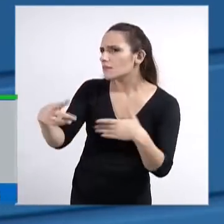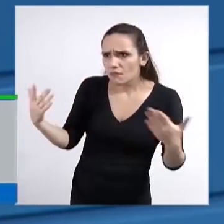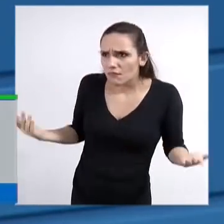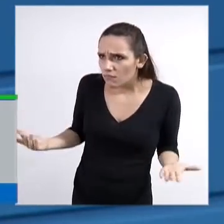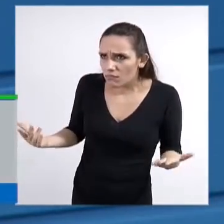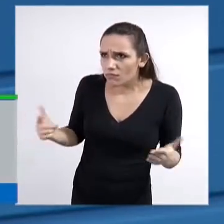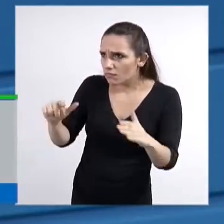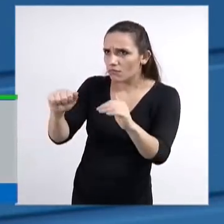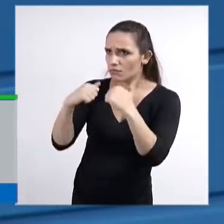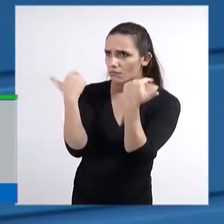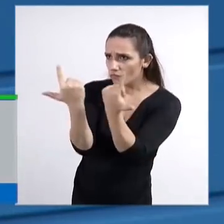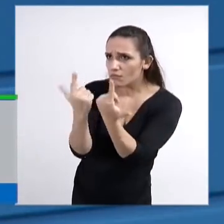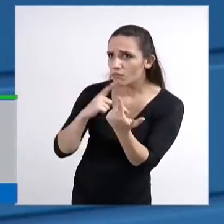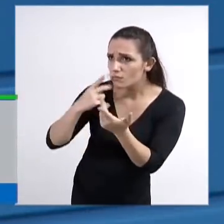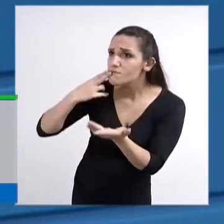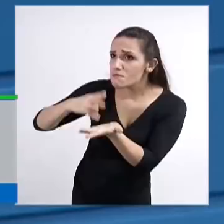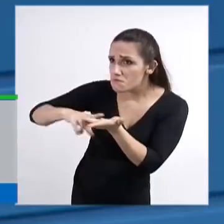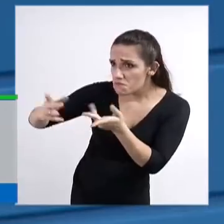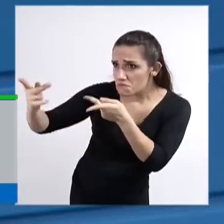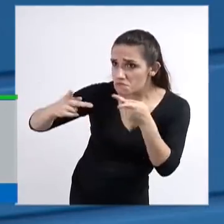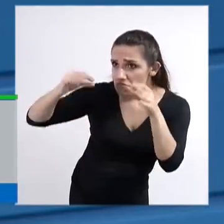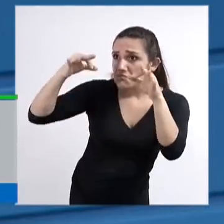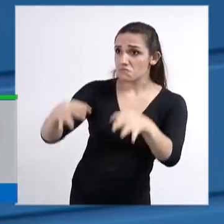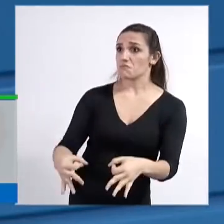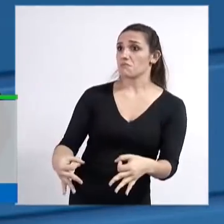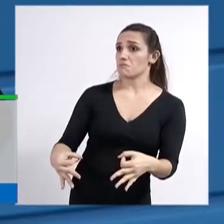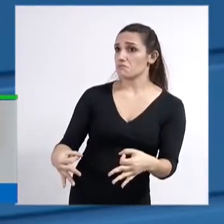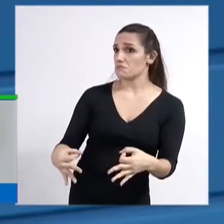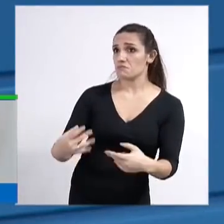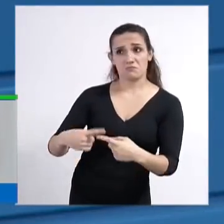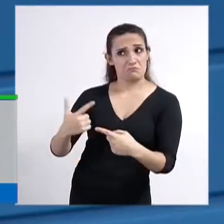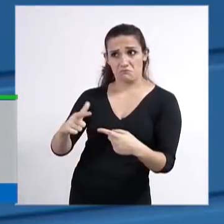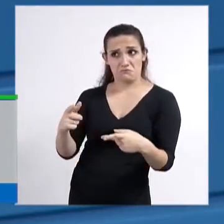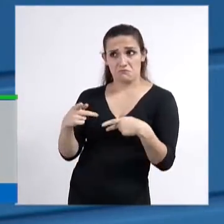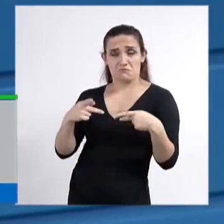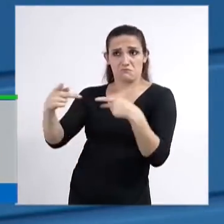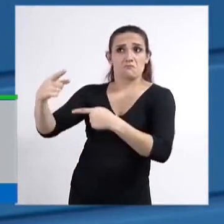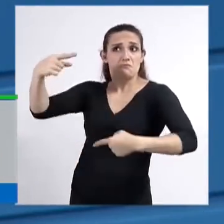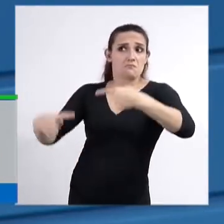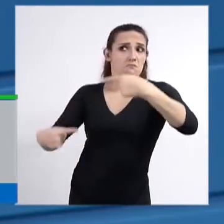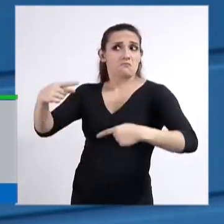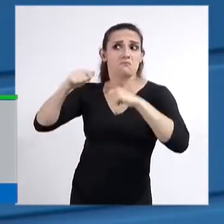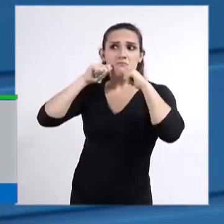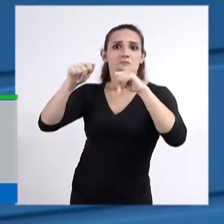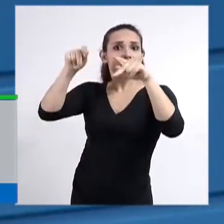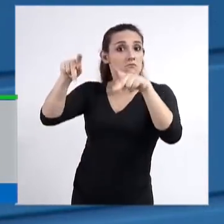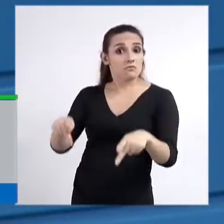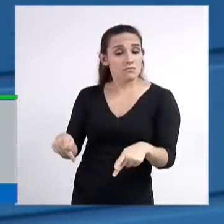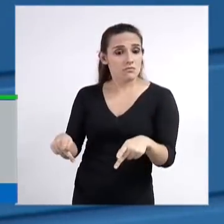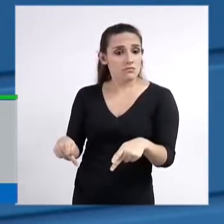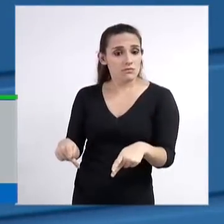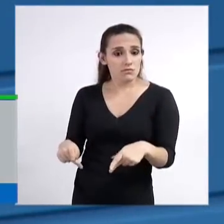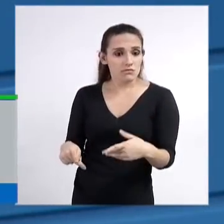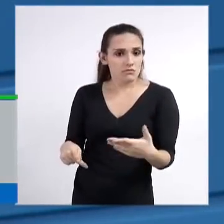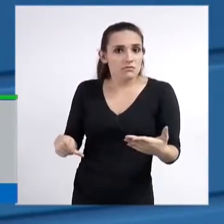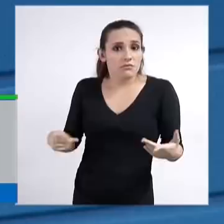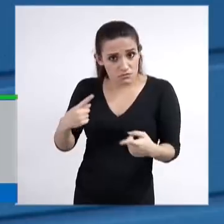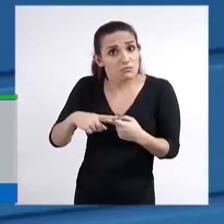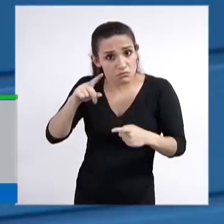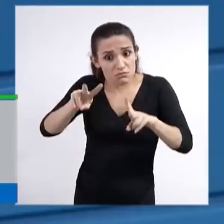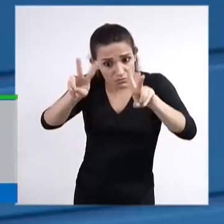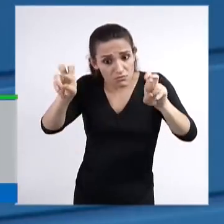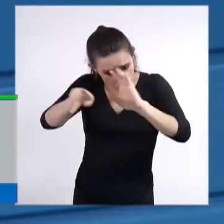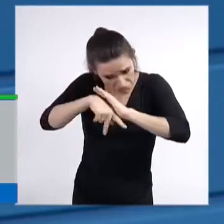casa teria recebido convite para o debate, para a audiência, para alguma coisa a respeito desse assunto, que diz